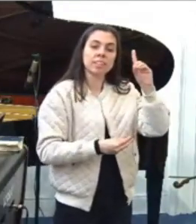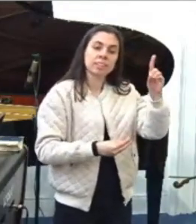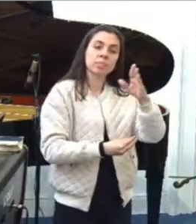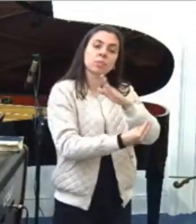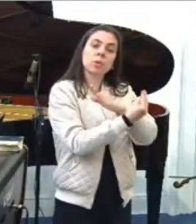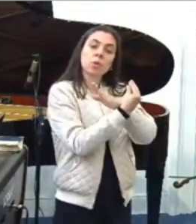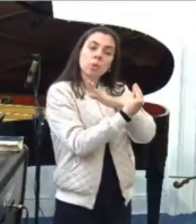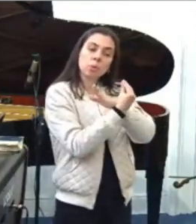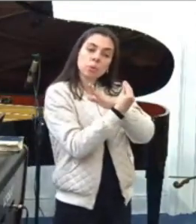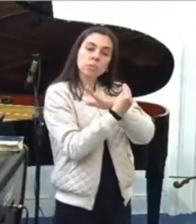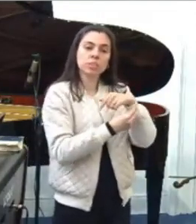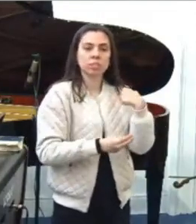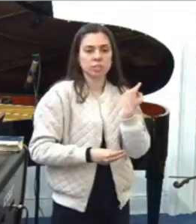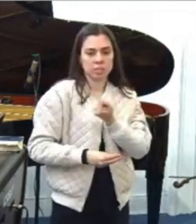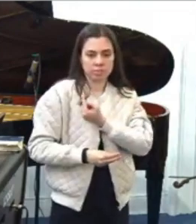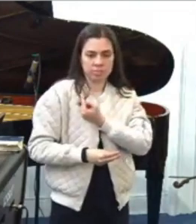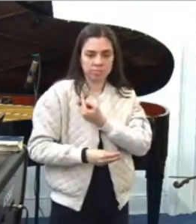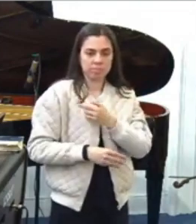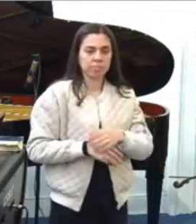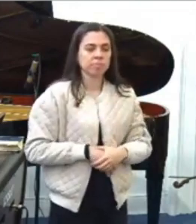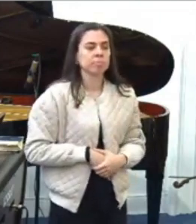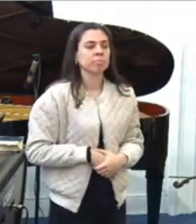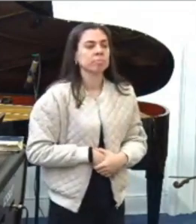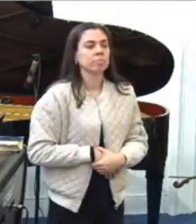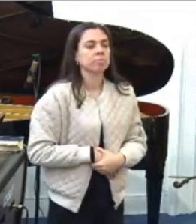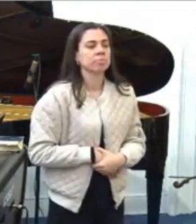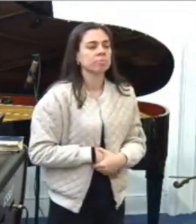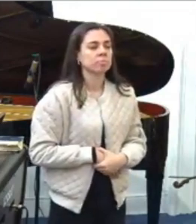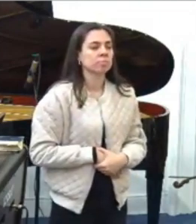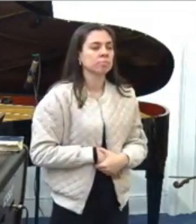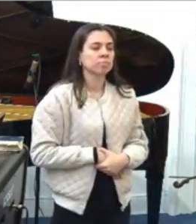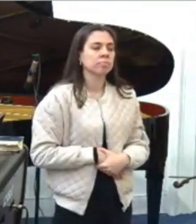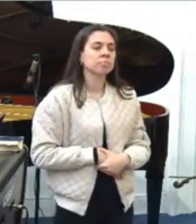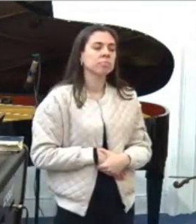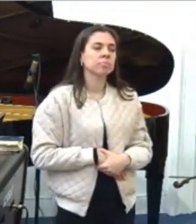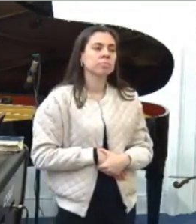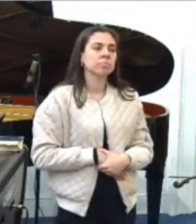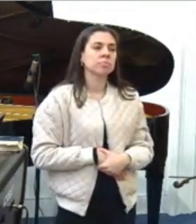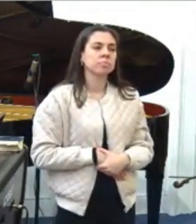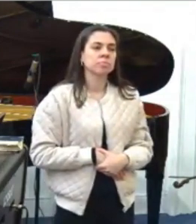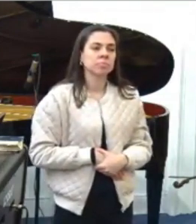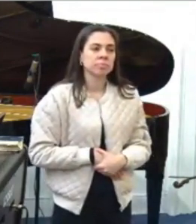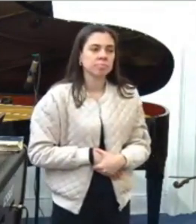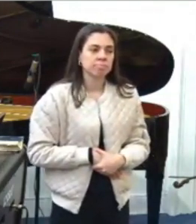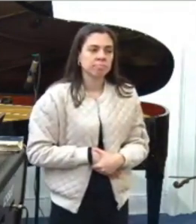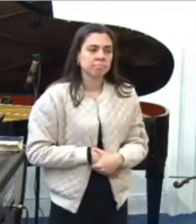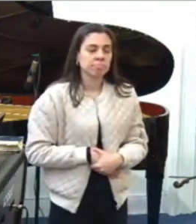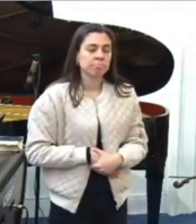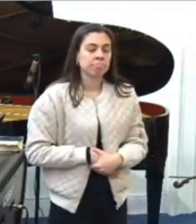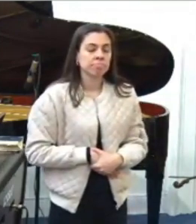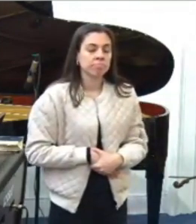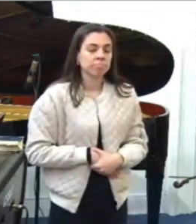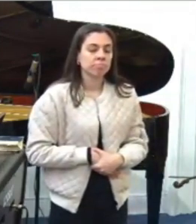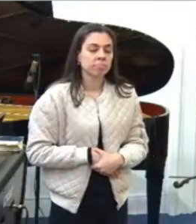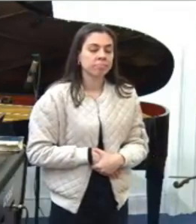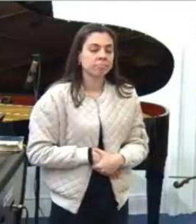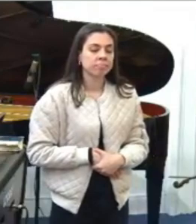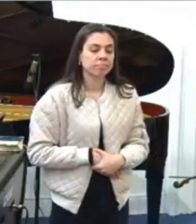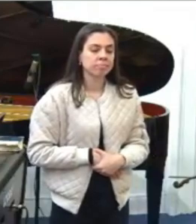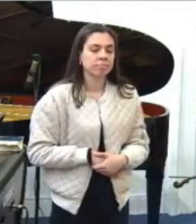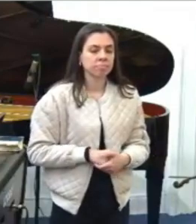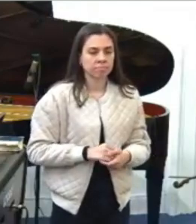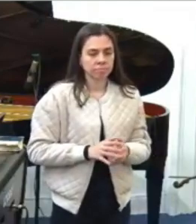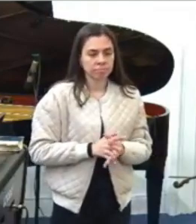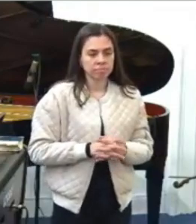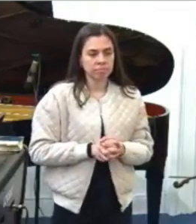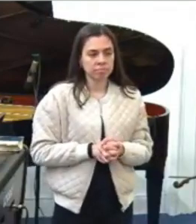que a perseguição a nós é por causa que antes Satanás perseguiu a Cristo. E uma vez que ele não